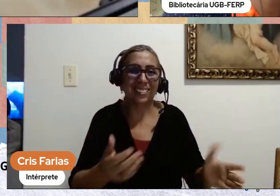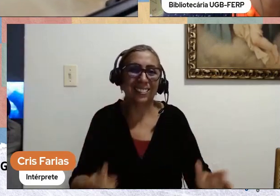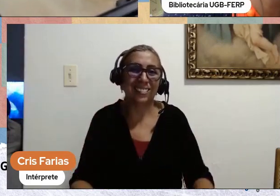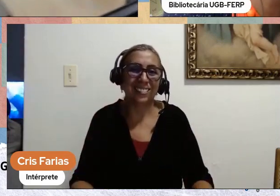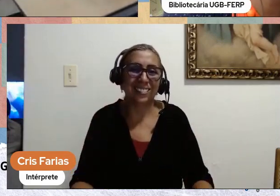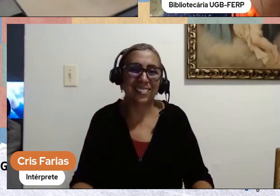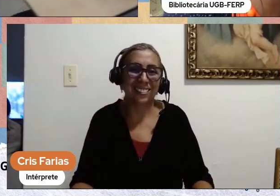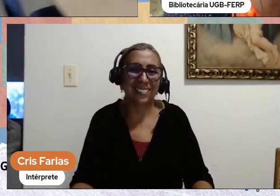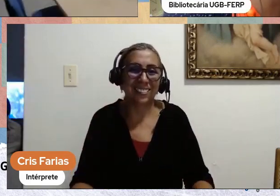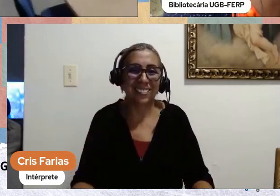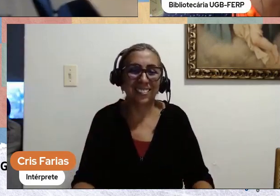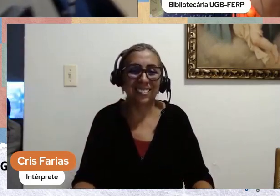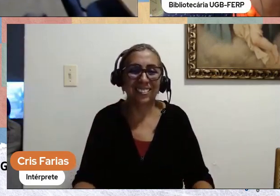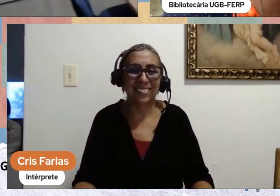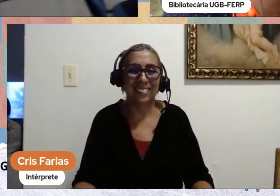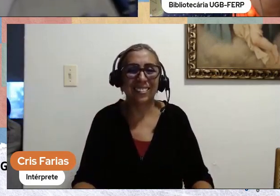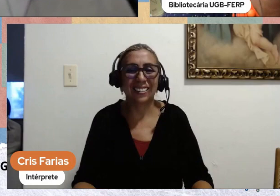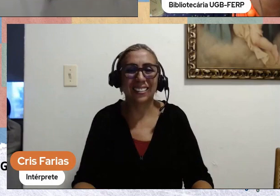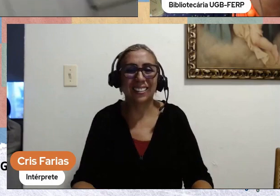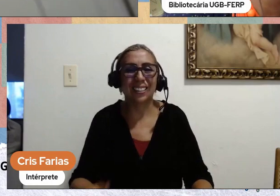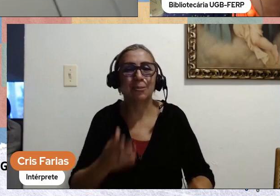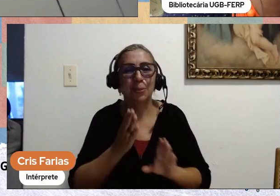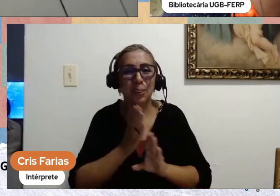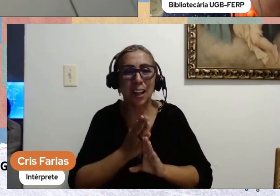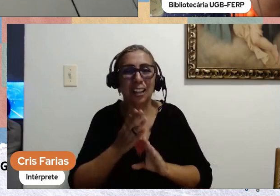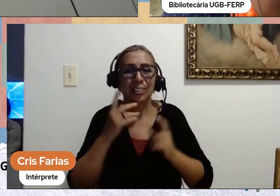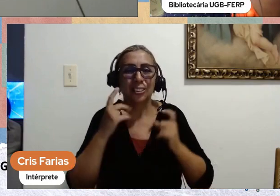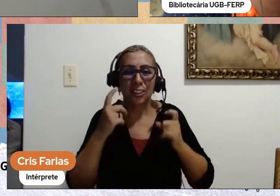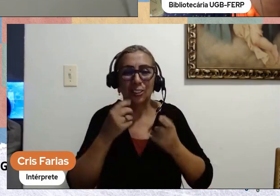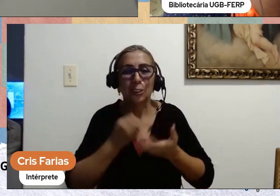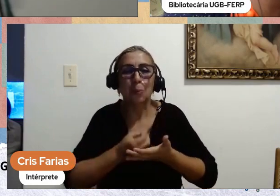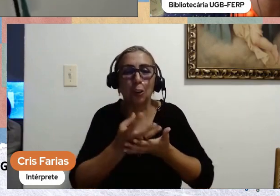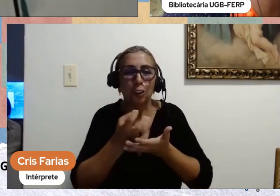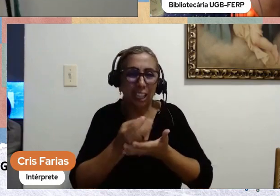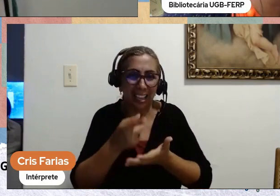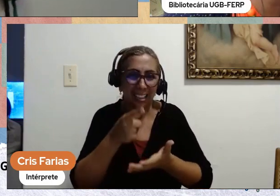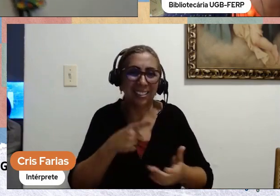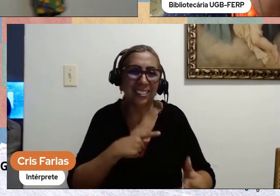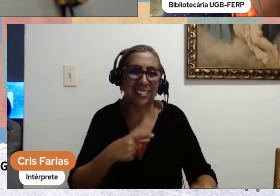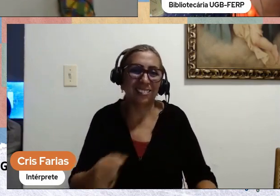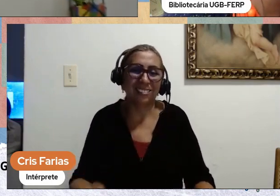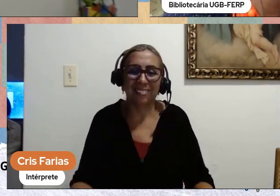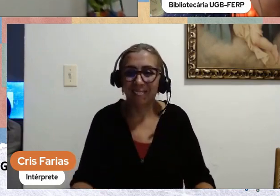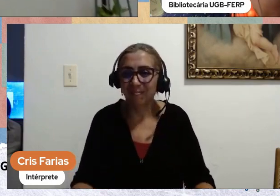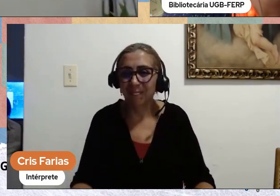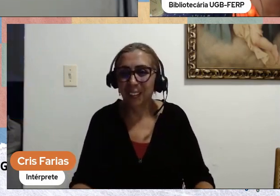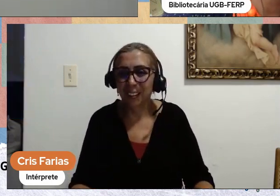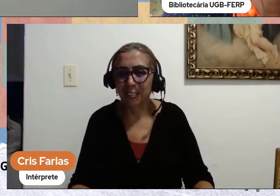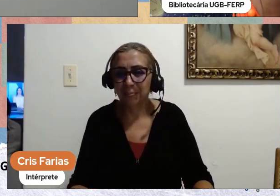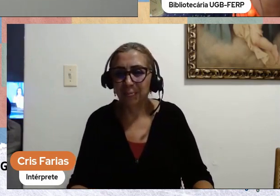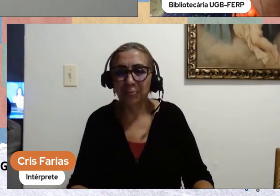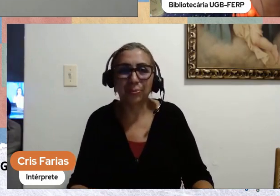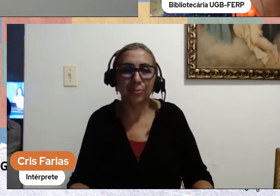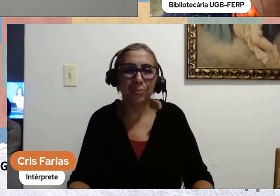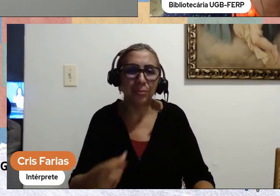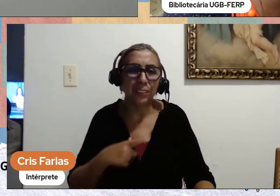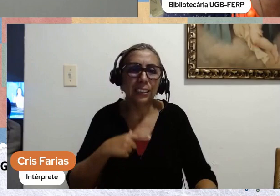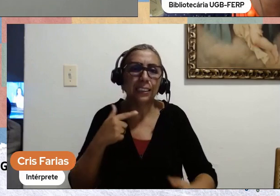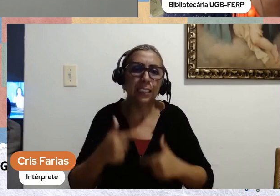obrigada. Principalmente pela questão do sonoro, do podcast, sim, tá? Sim, sim. E porque mesmo trabalhando